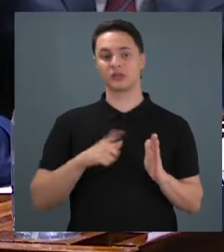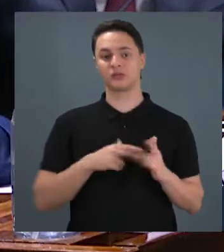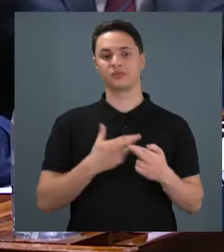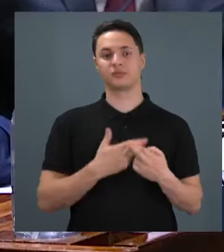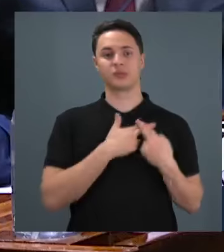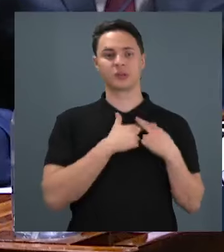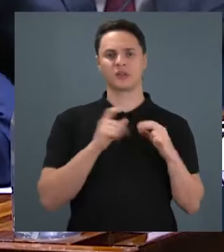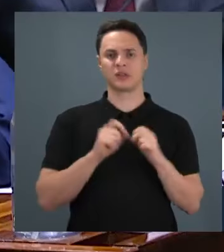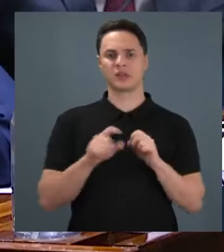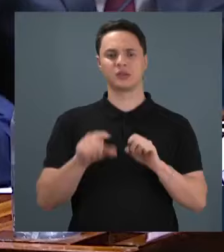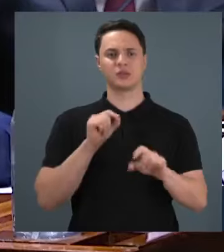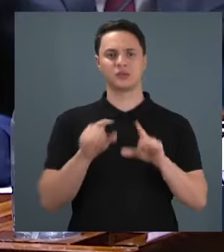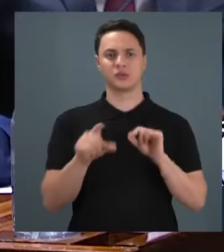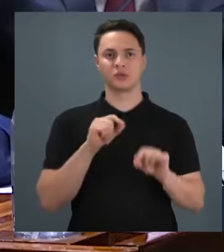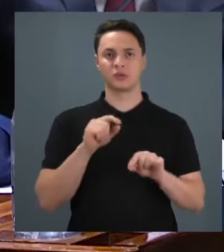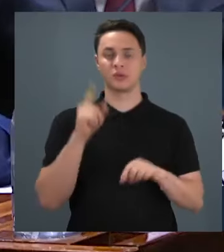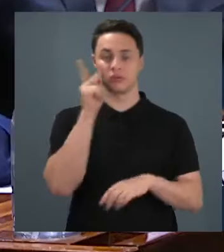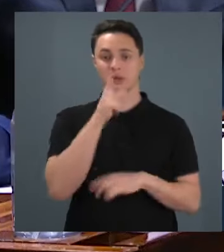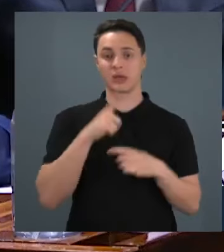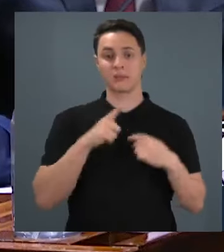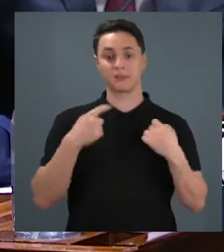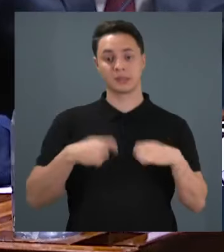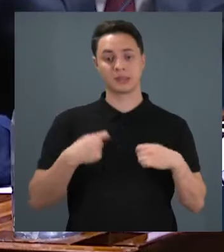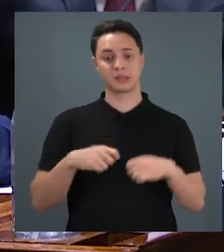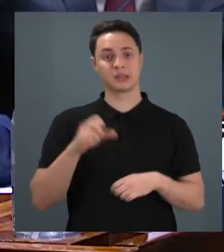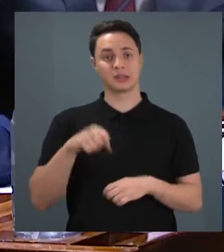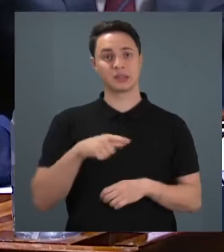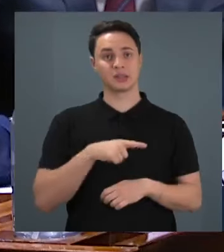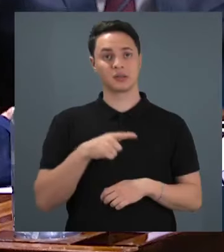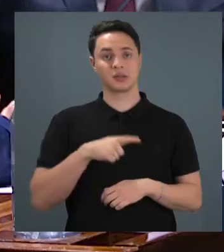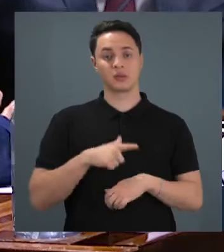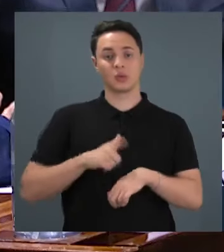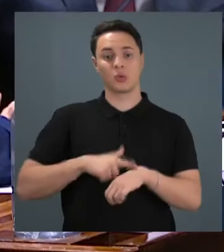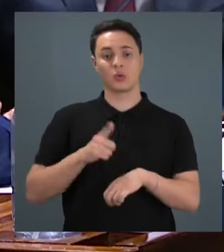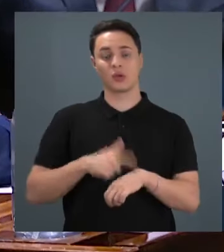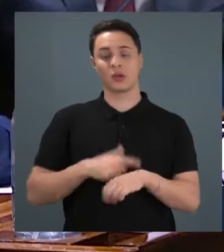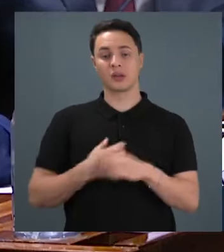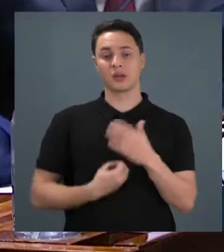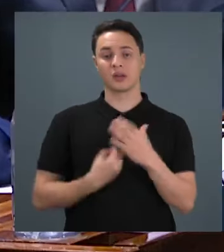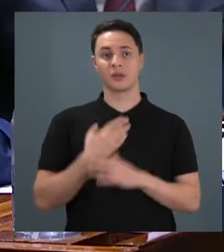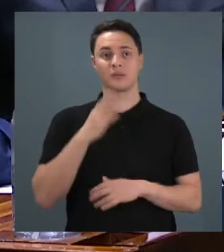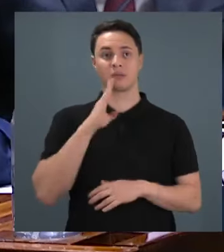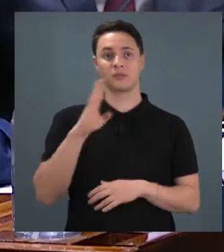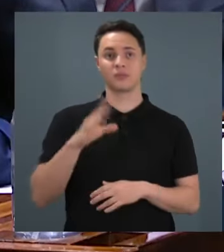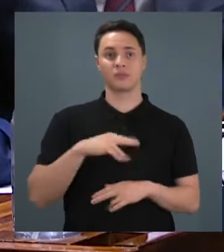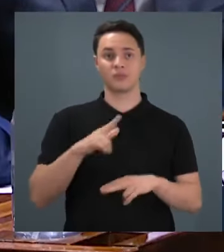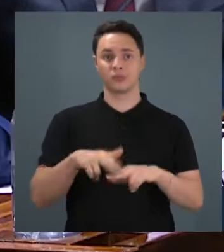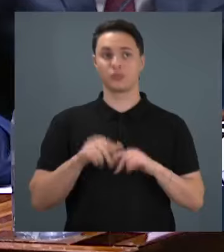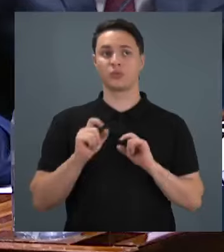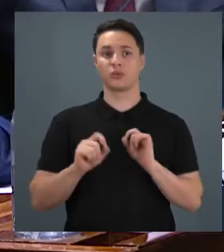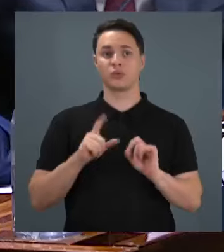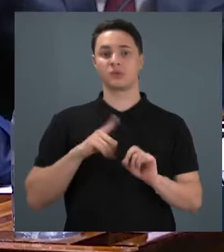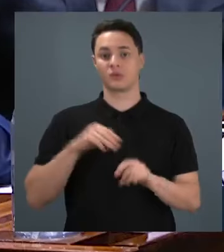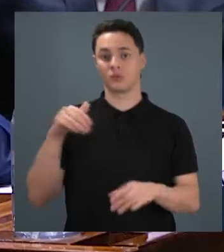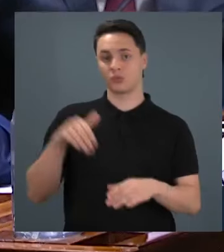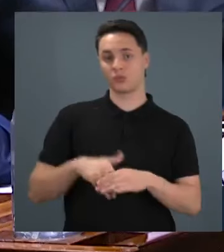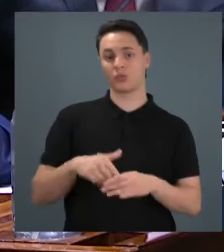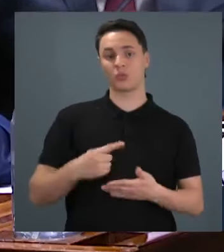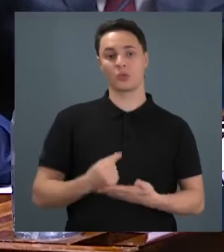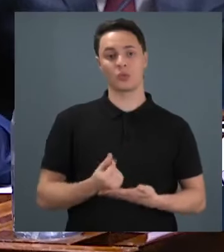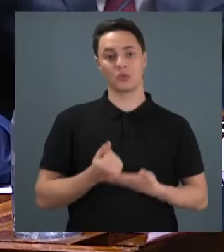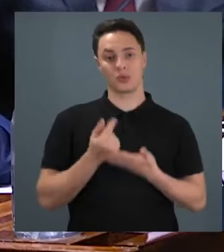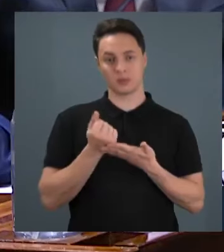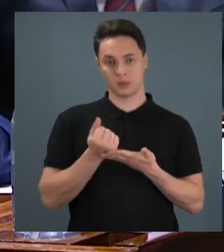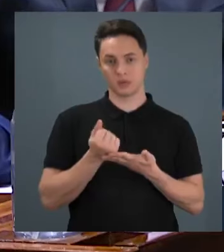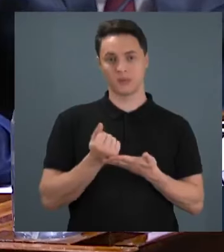fazendo as escolhas que o parlamento tem que ter e que um país tem que ter na hora de definir suas prioridades, que é por ocasião da votação do orçamento.